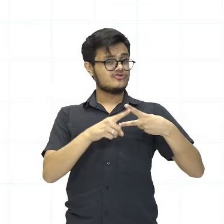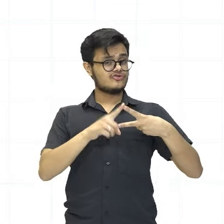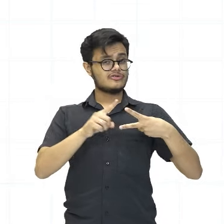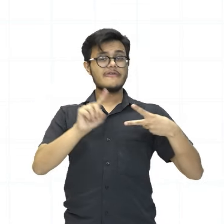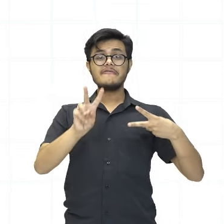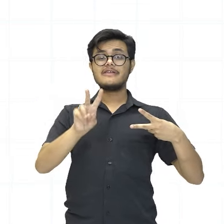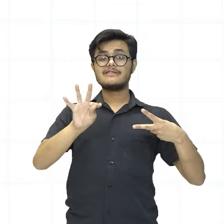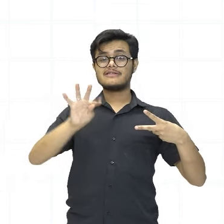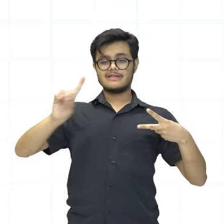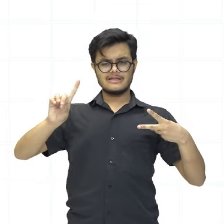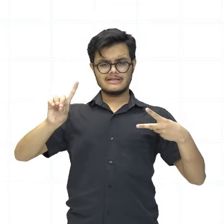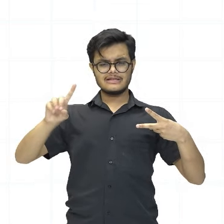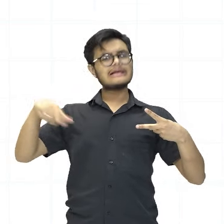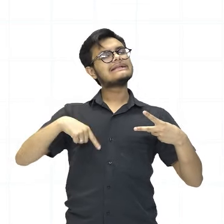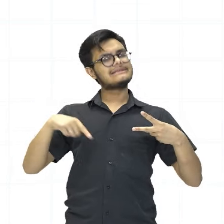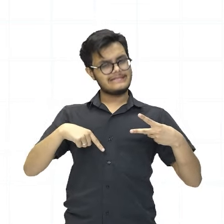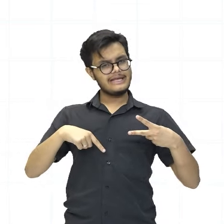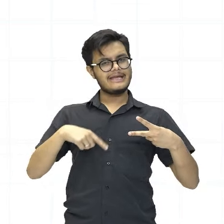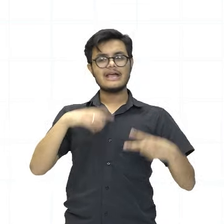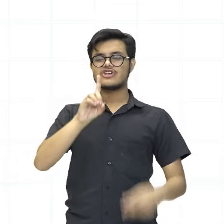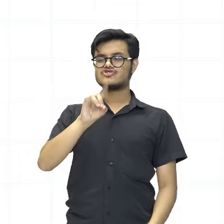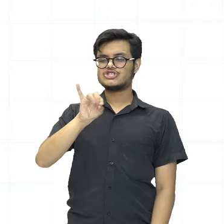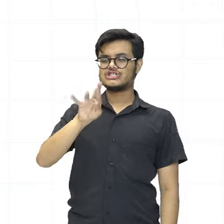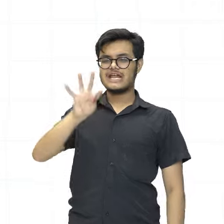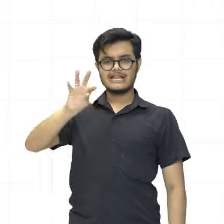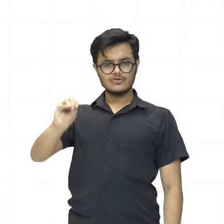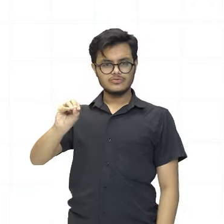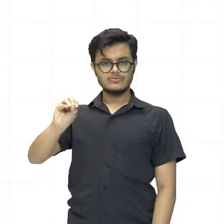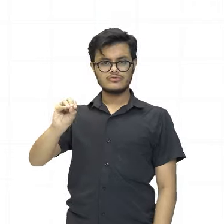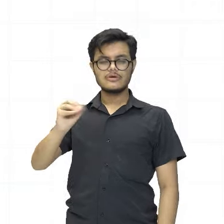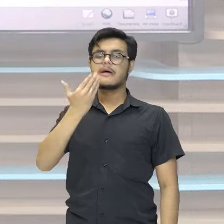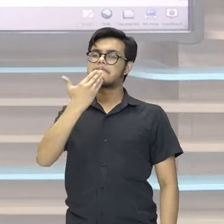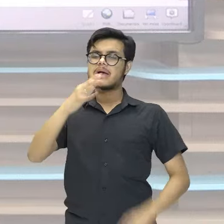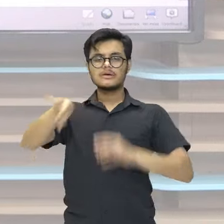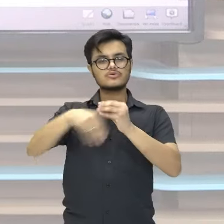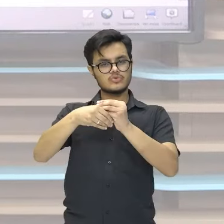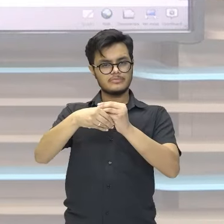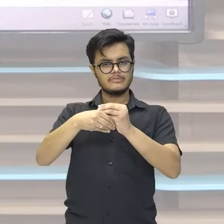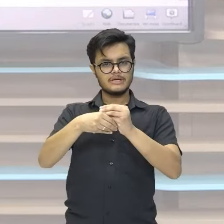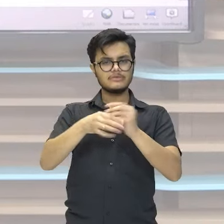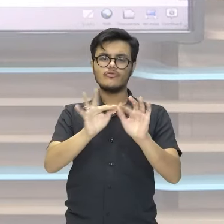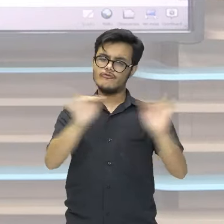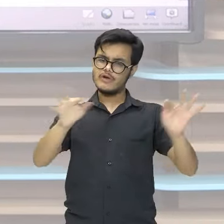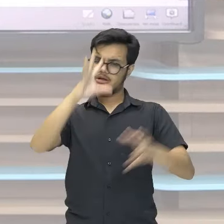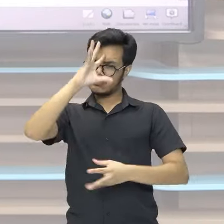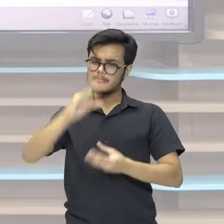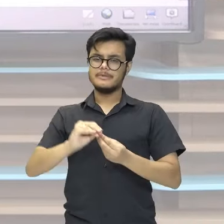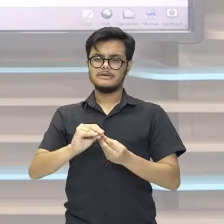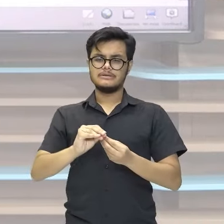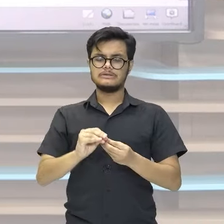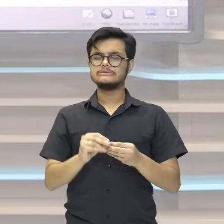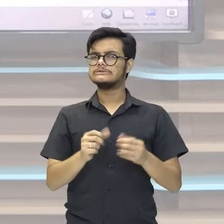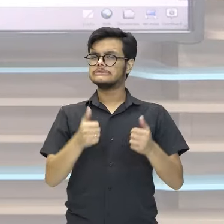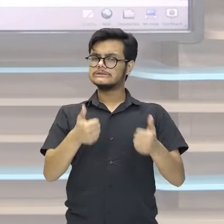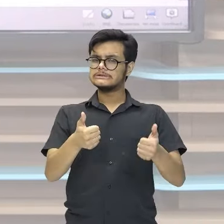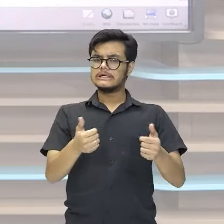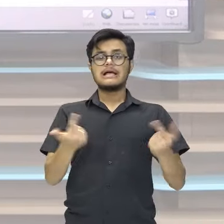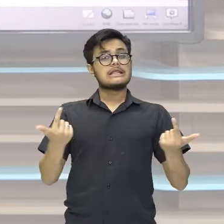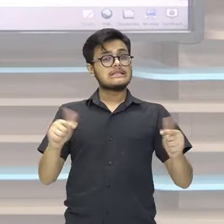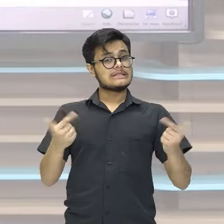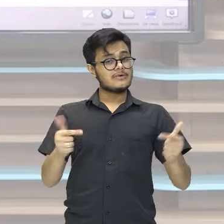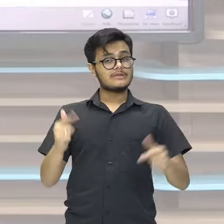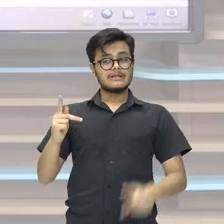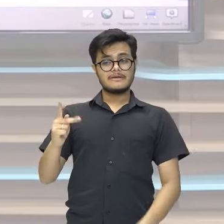direto tem este nome porque ele pede complemento e esse complemento não tem